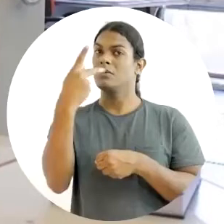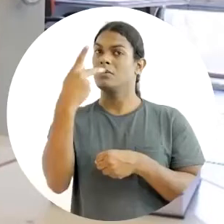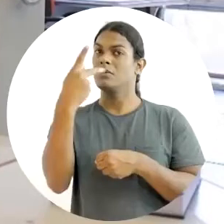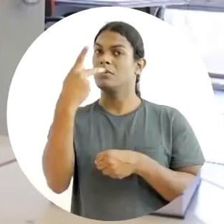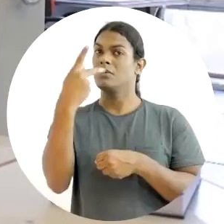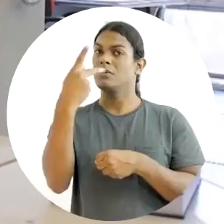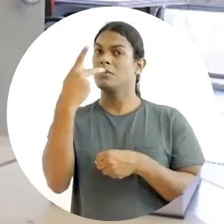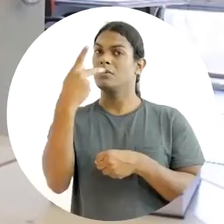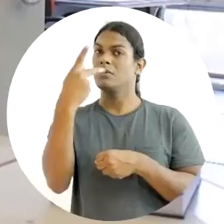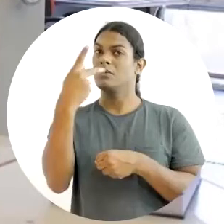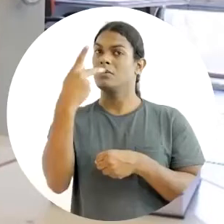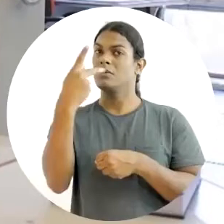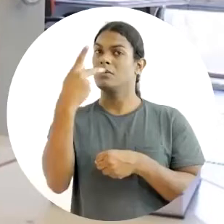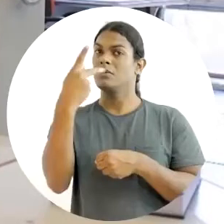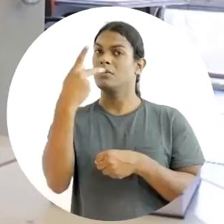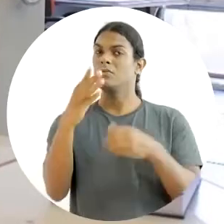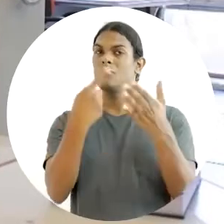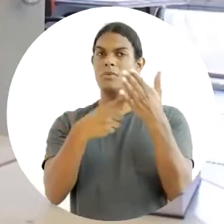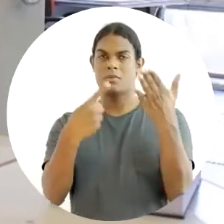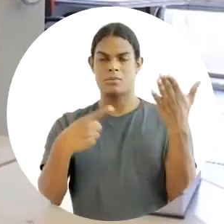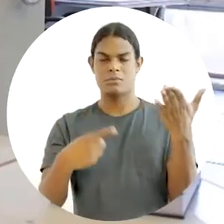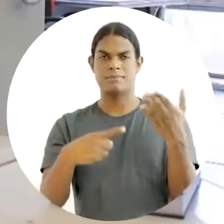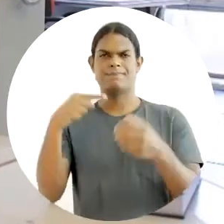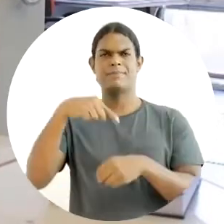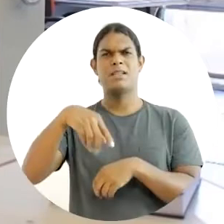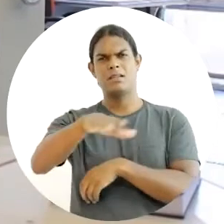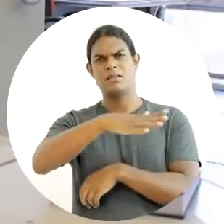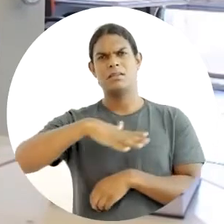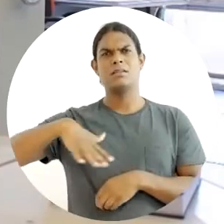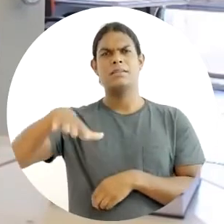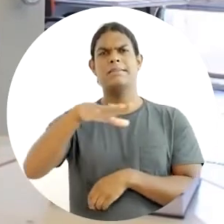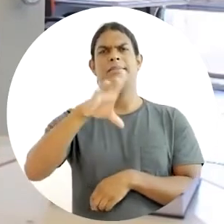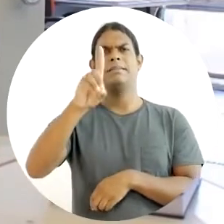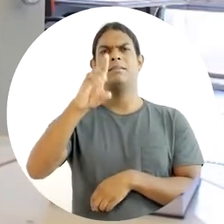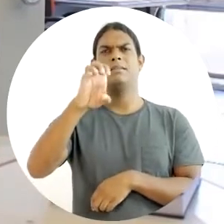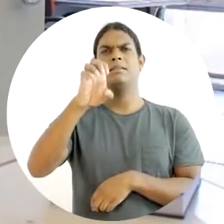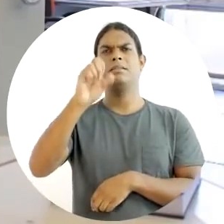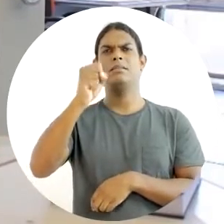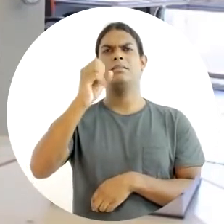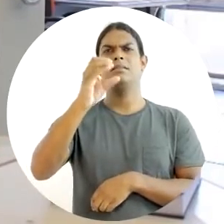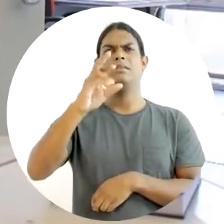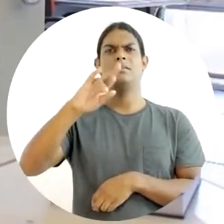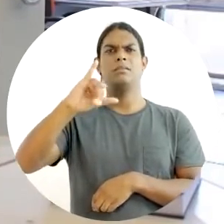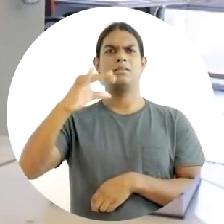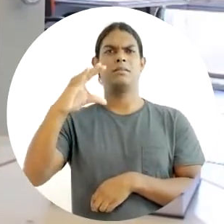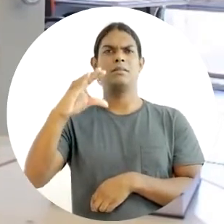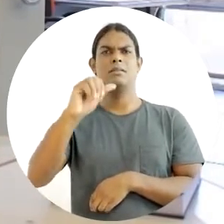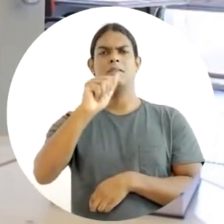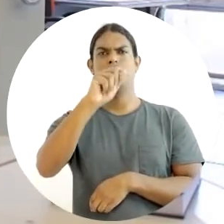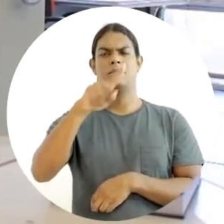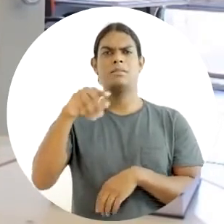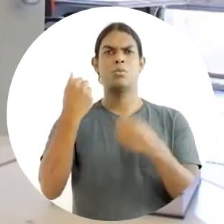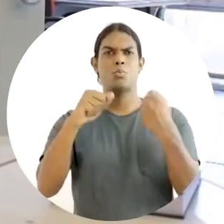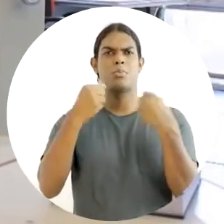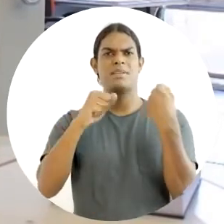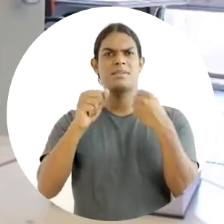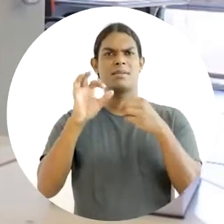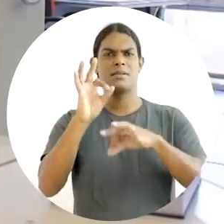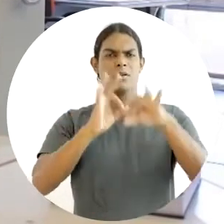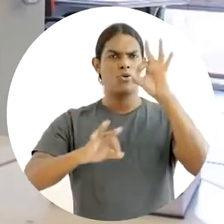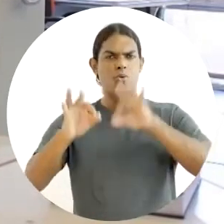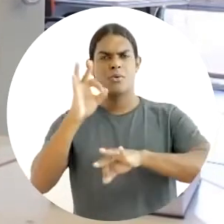8, do número internacional normalizado. Cada uma precisa ser definida a partir de